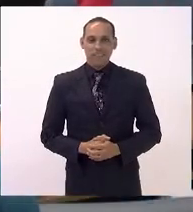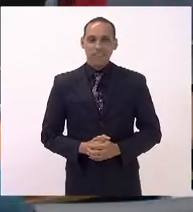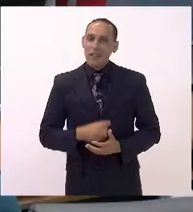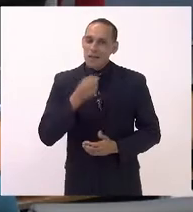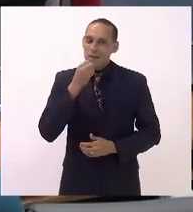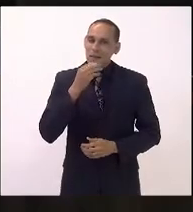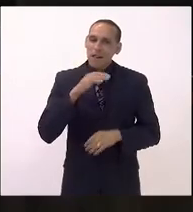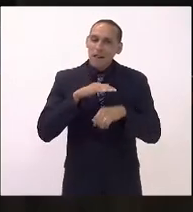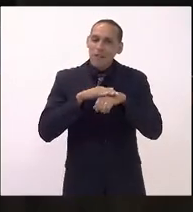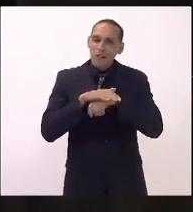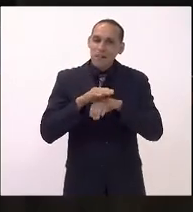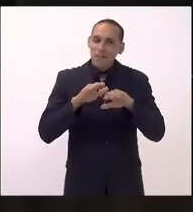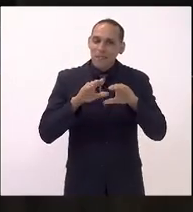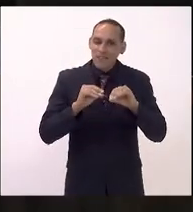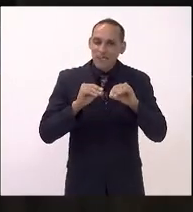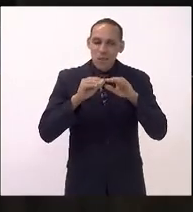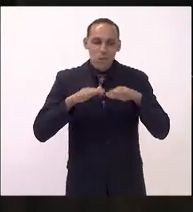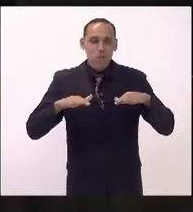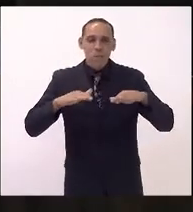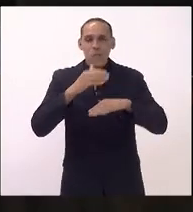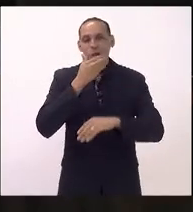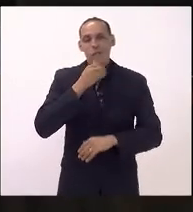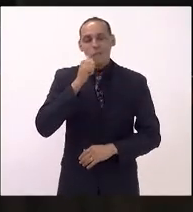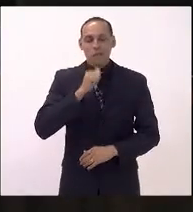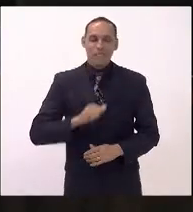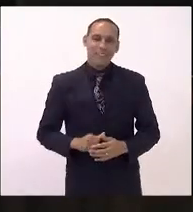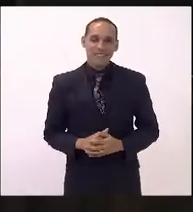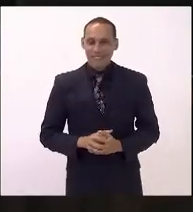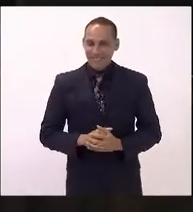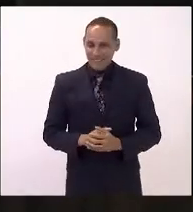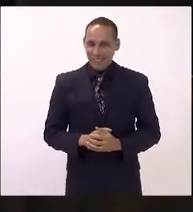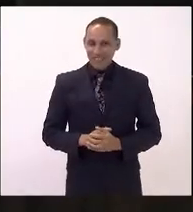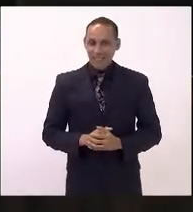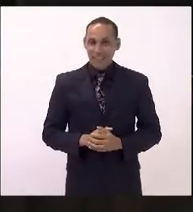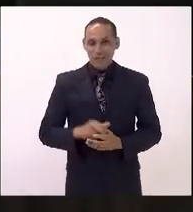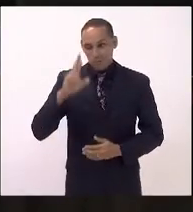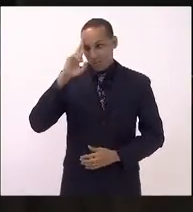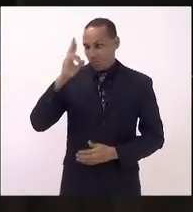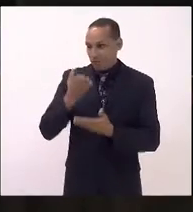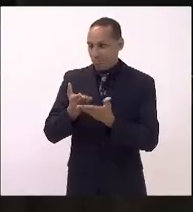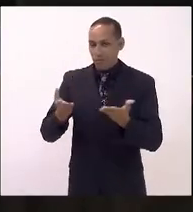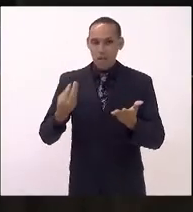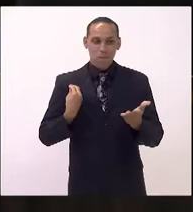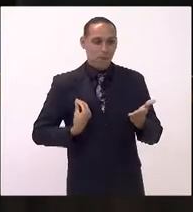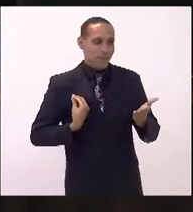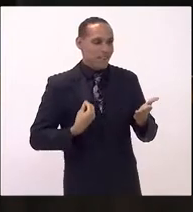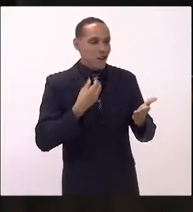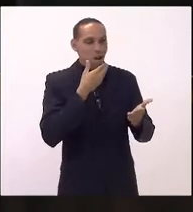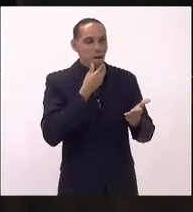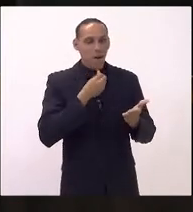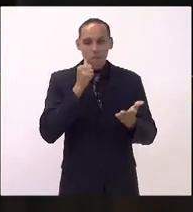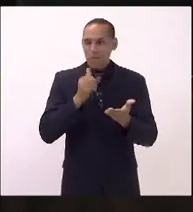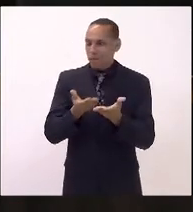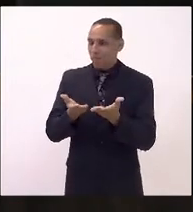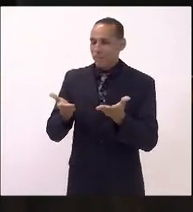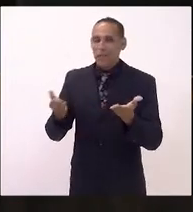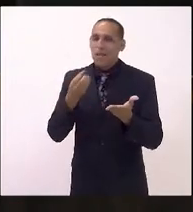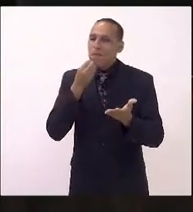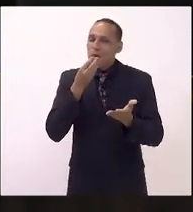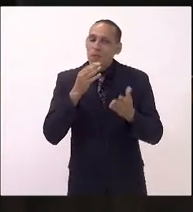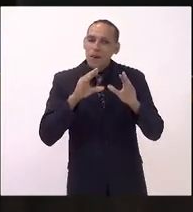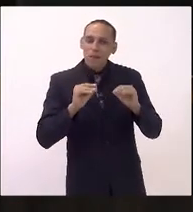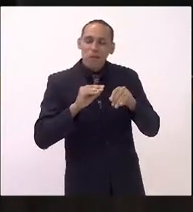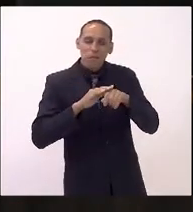Boa noite a todas e todos, autoridades presentes, senhoras e senhores, boa noite, sejam